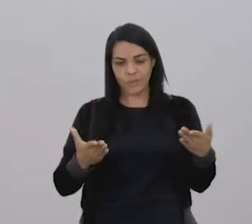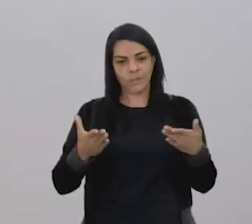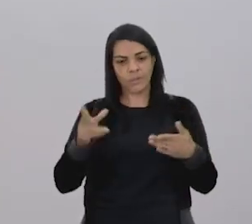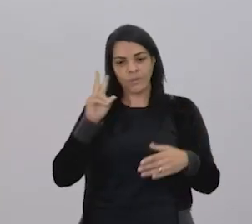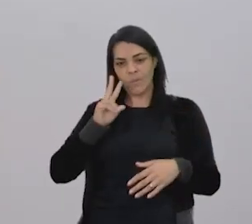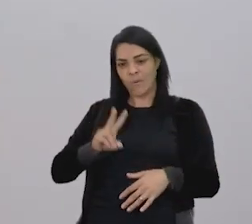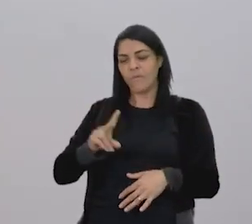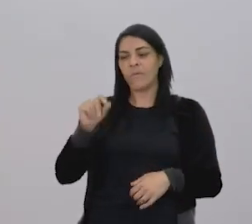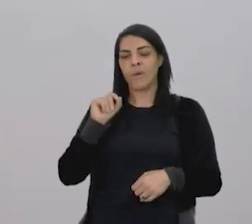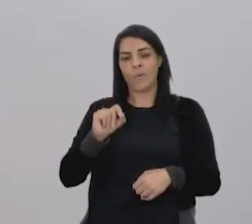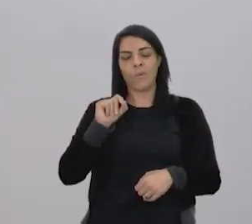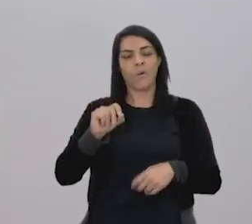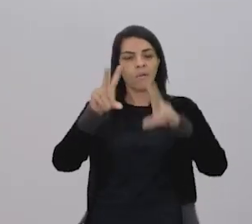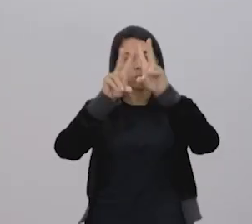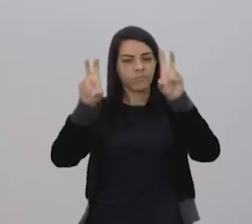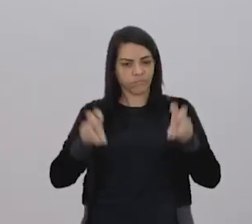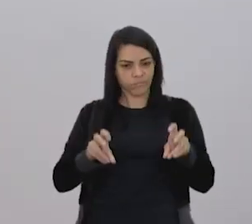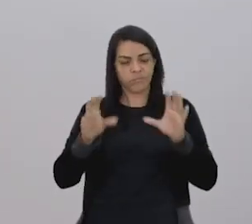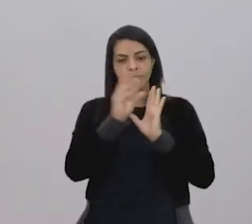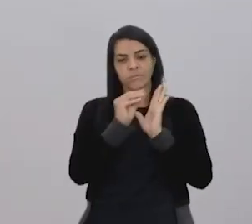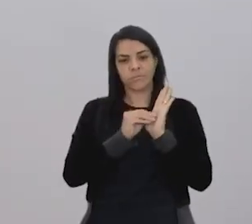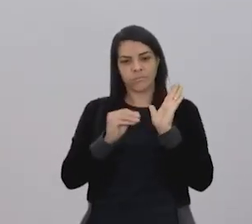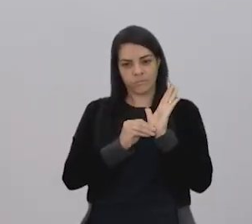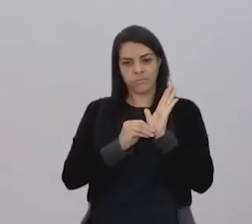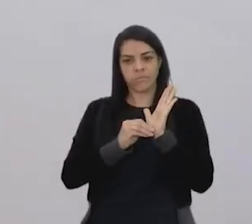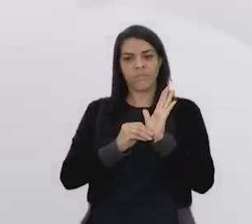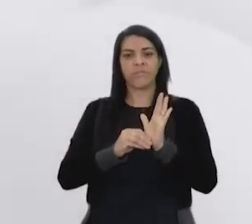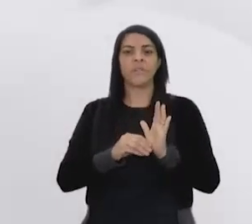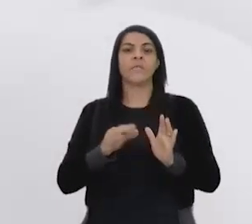dessas questões. Por exemplo, vamos começar com o funk.